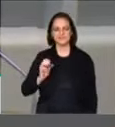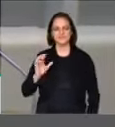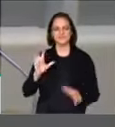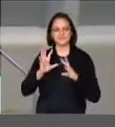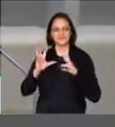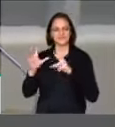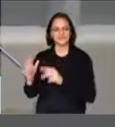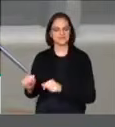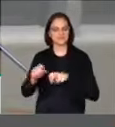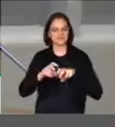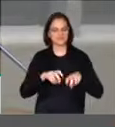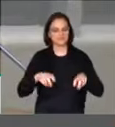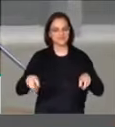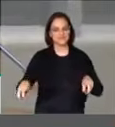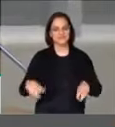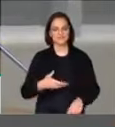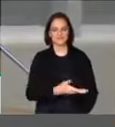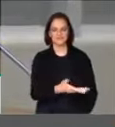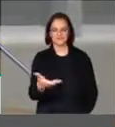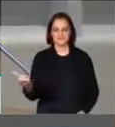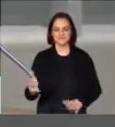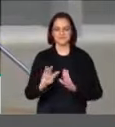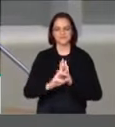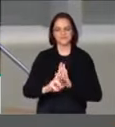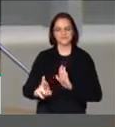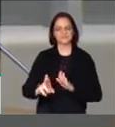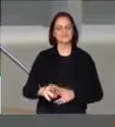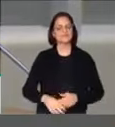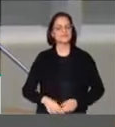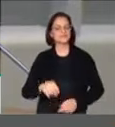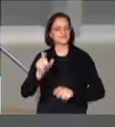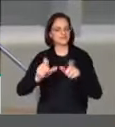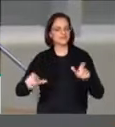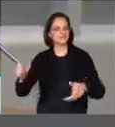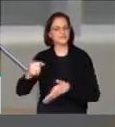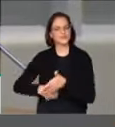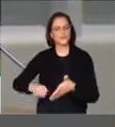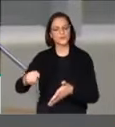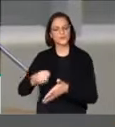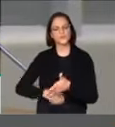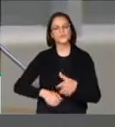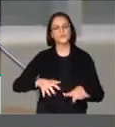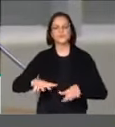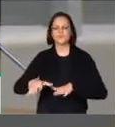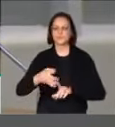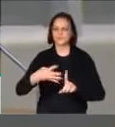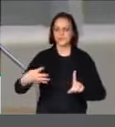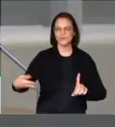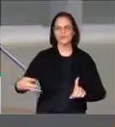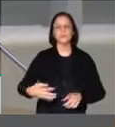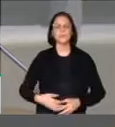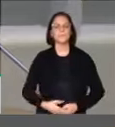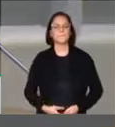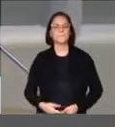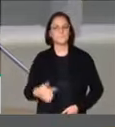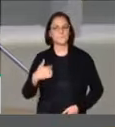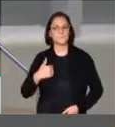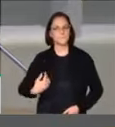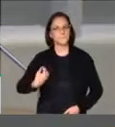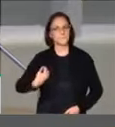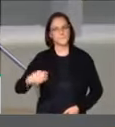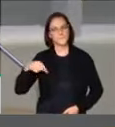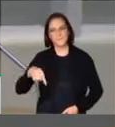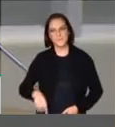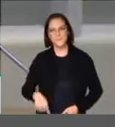nossa mesa, as entidades e ativistas do movimento LGBT. Eu estou aqui,